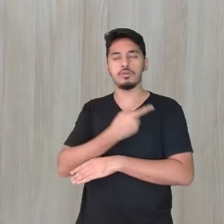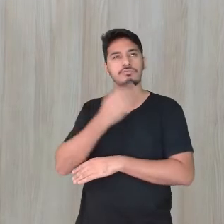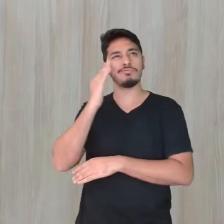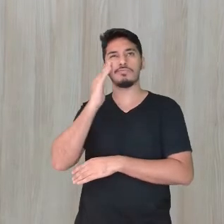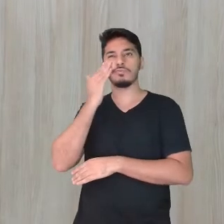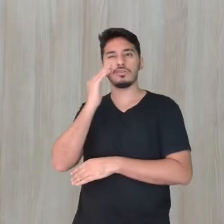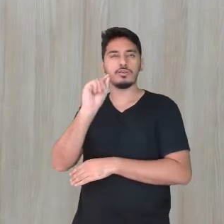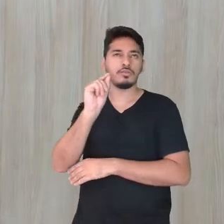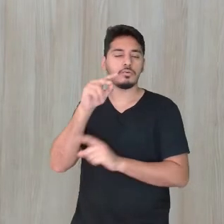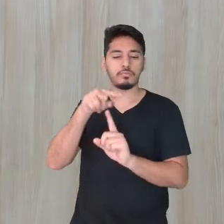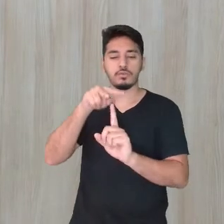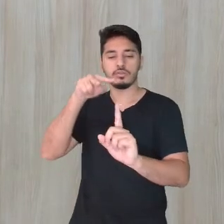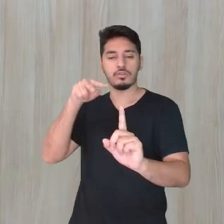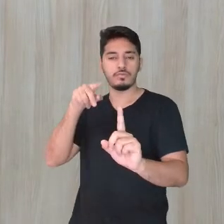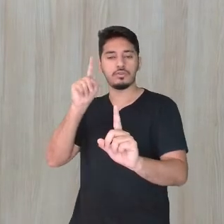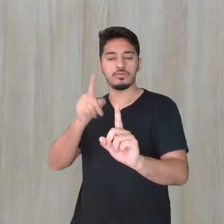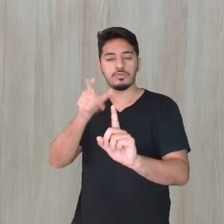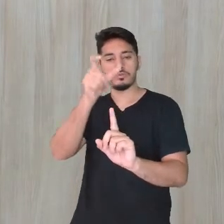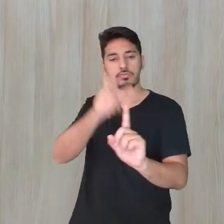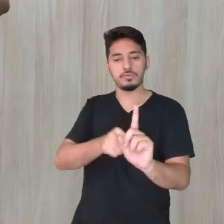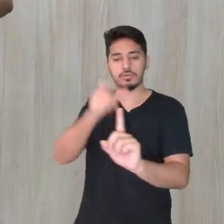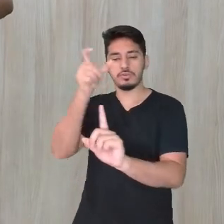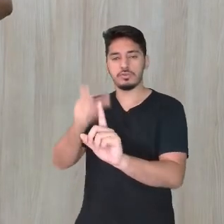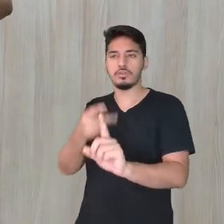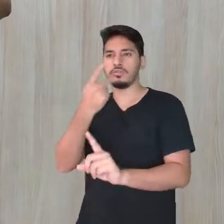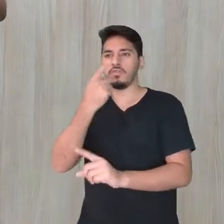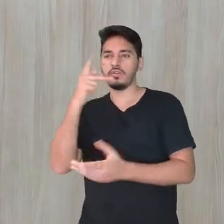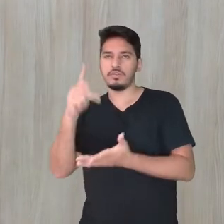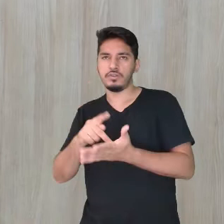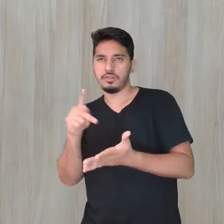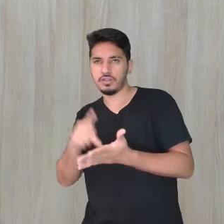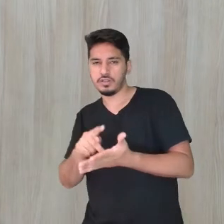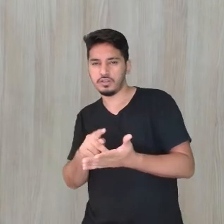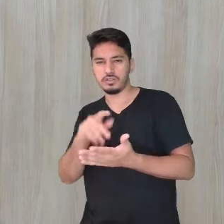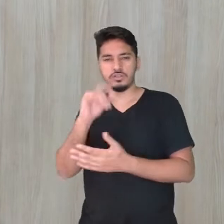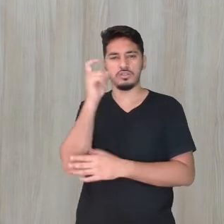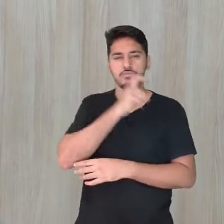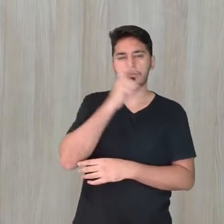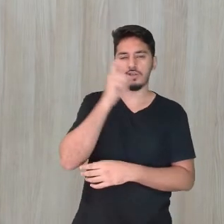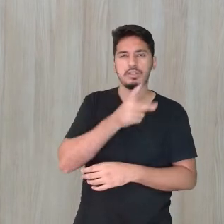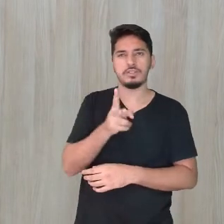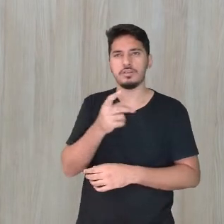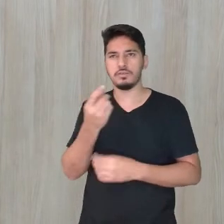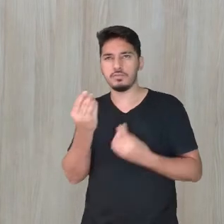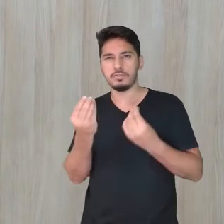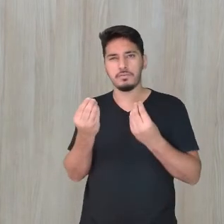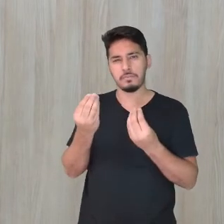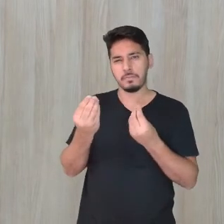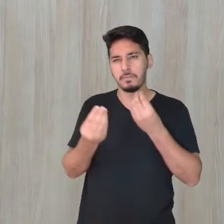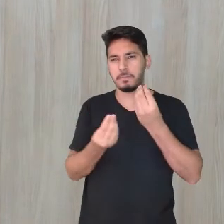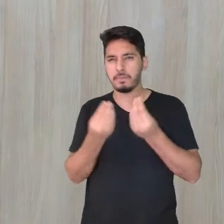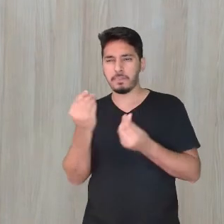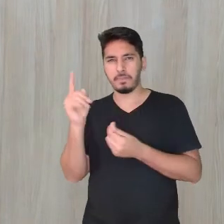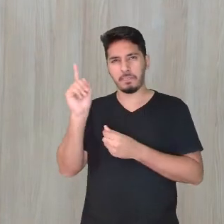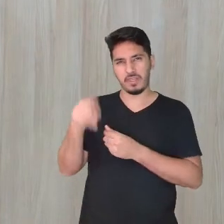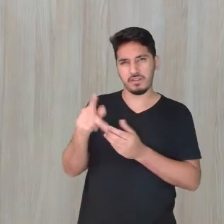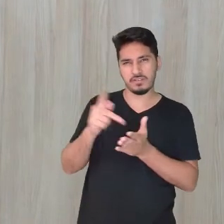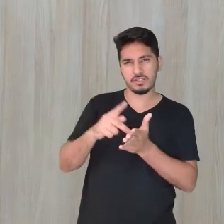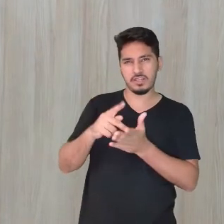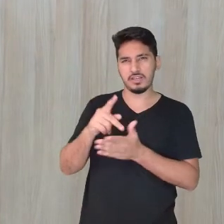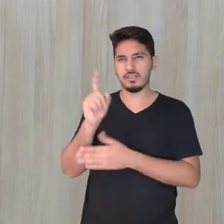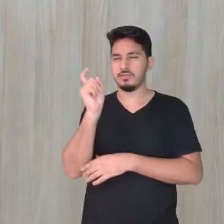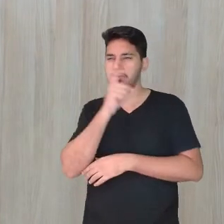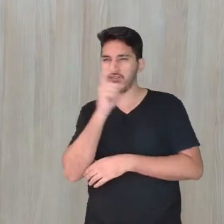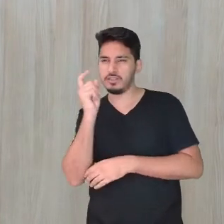bem o ponto de vista dos personagens, se eles falam a verdade, se eles mentem. A gente está sempre naquele dilema, naquele impasse de